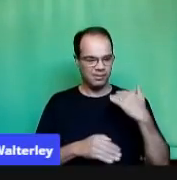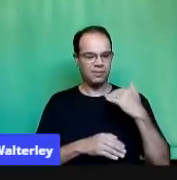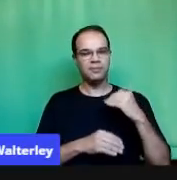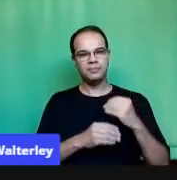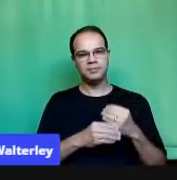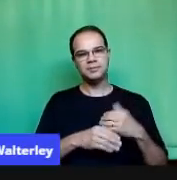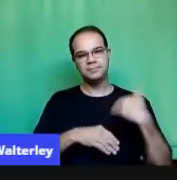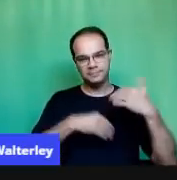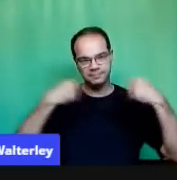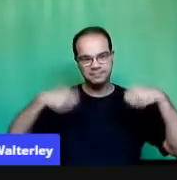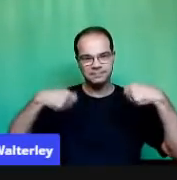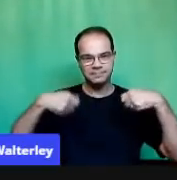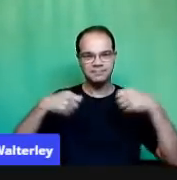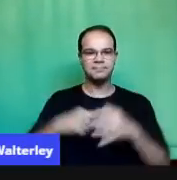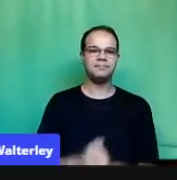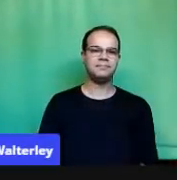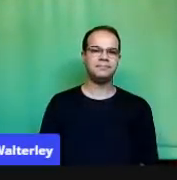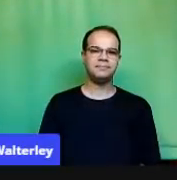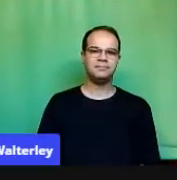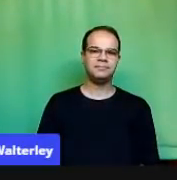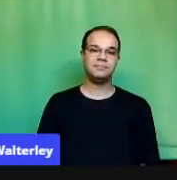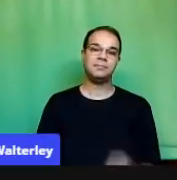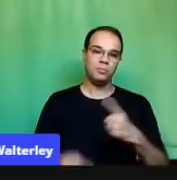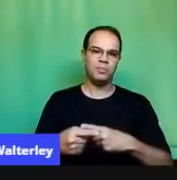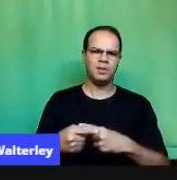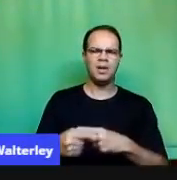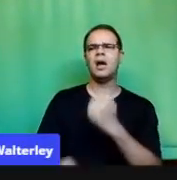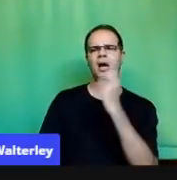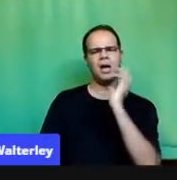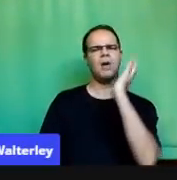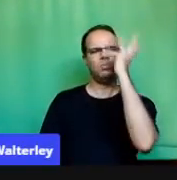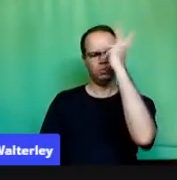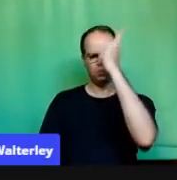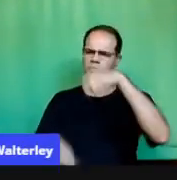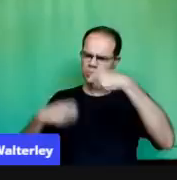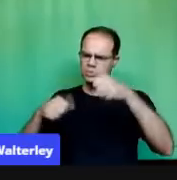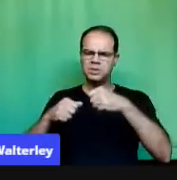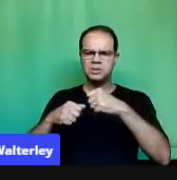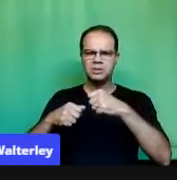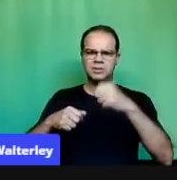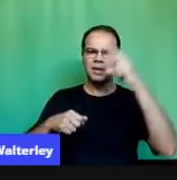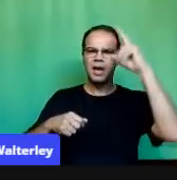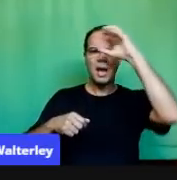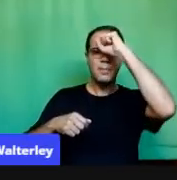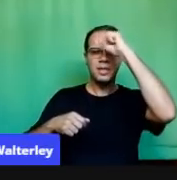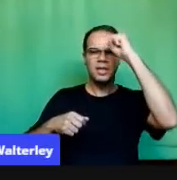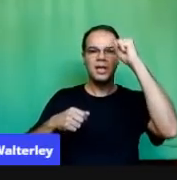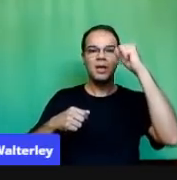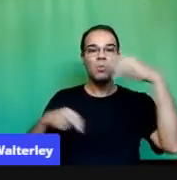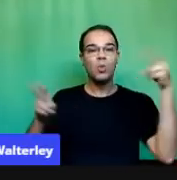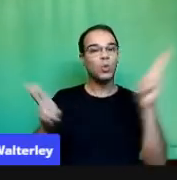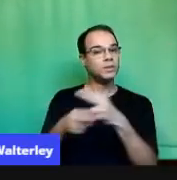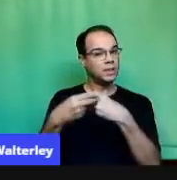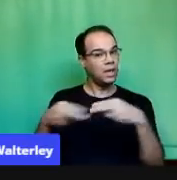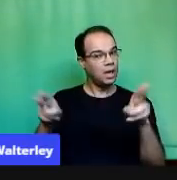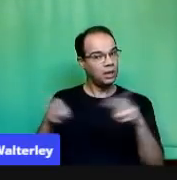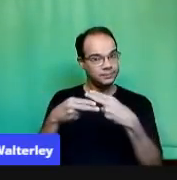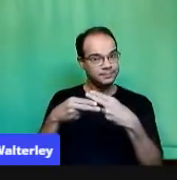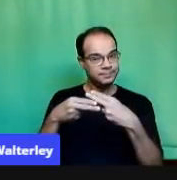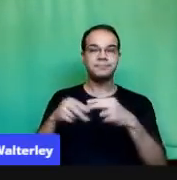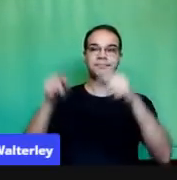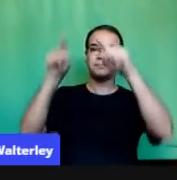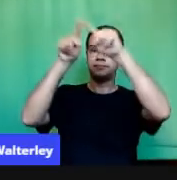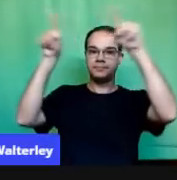realeza, do belo. E aí nós precisamos pensar também em outra questão que poderia dar uma